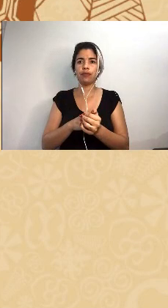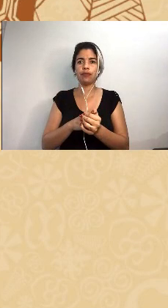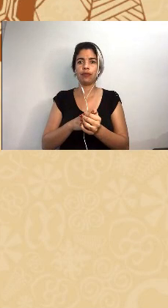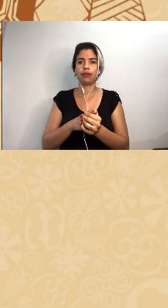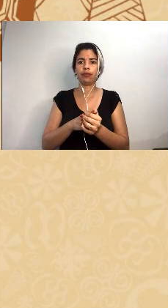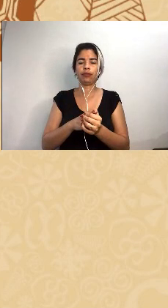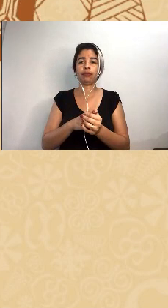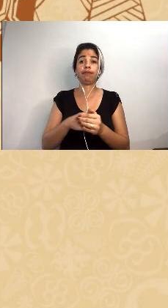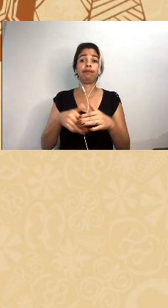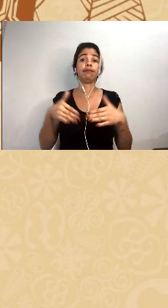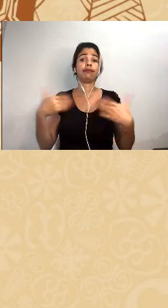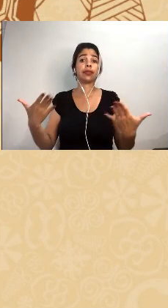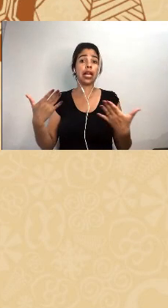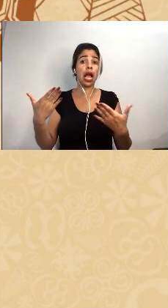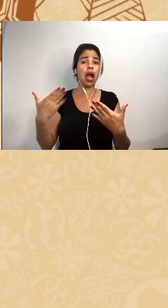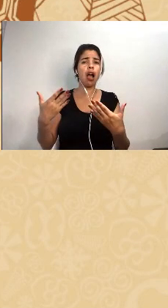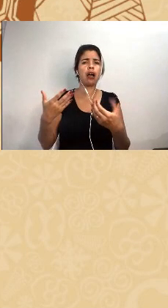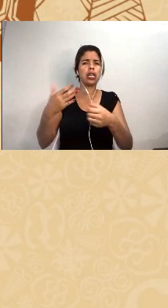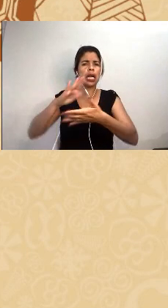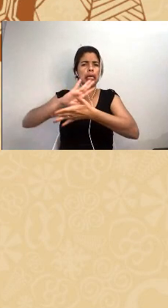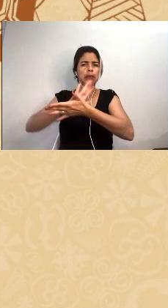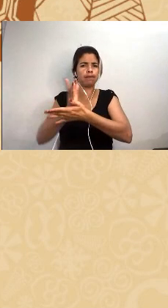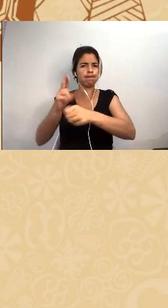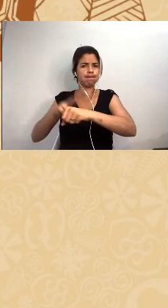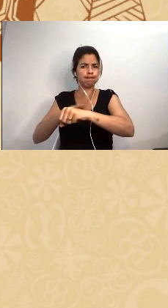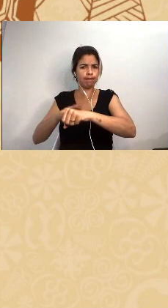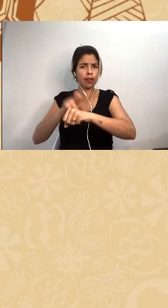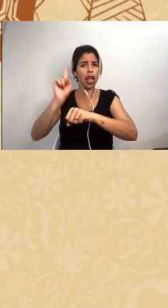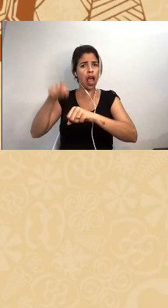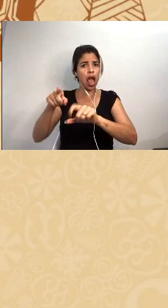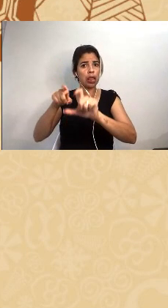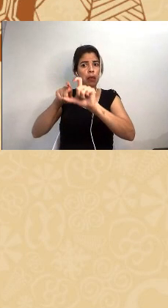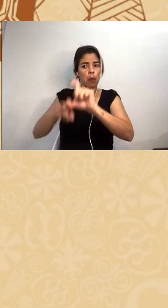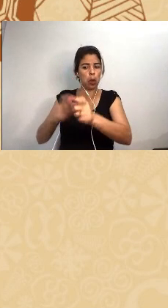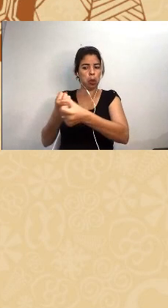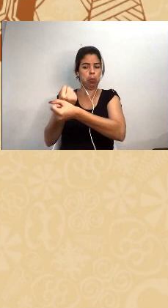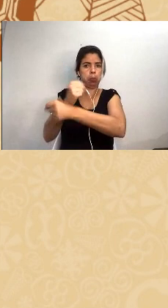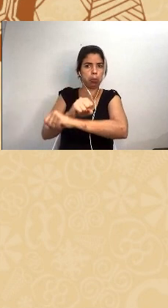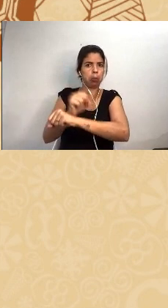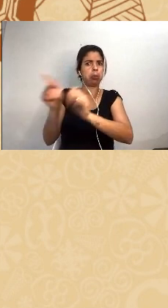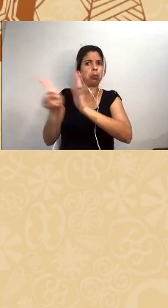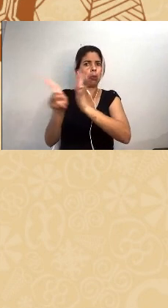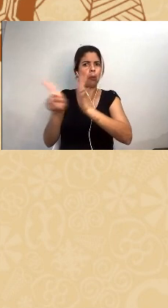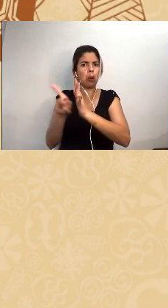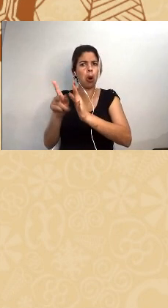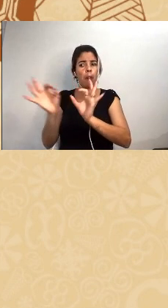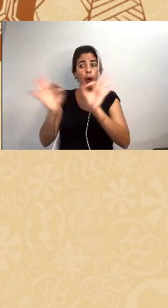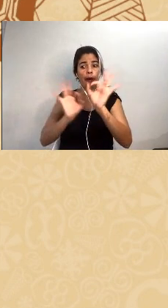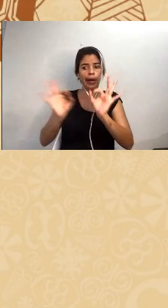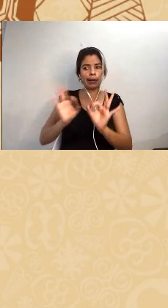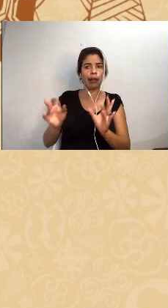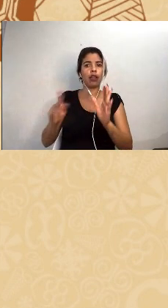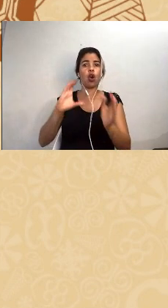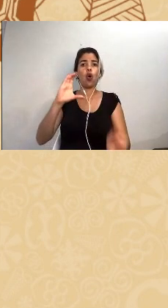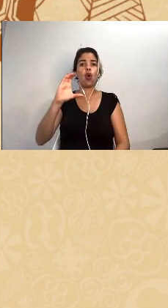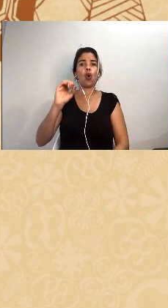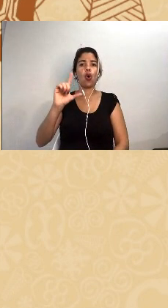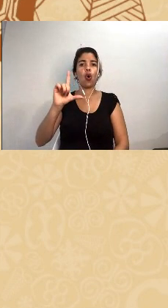Então, se o racismo é parte do processo de colonização e a colonização é a forma de organização e percepção do mundo,